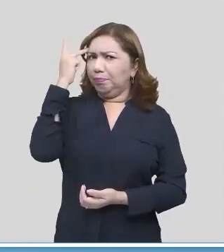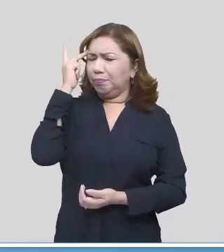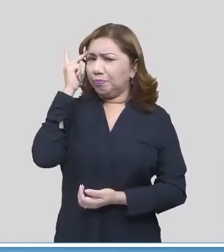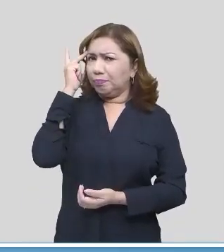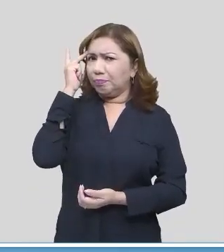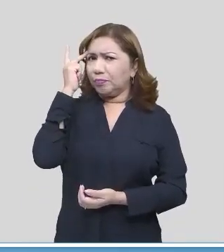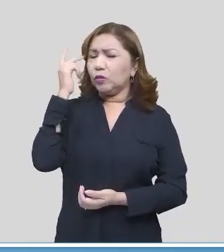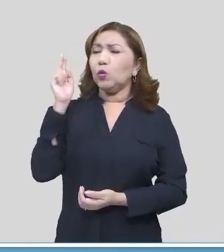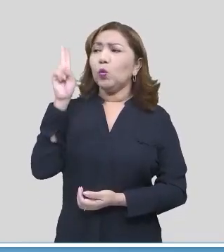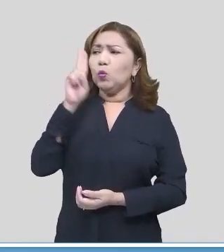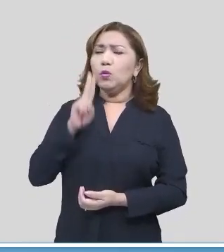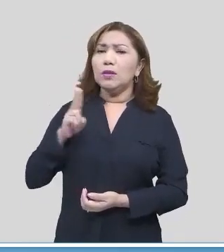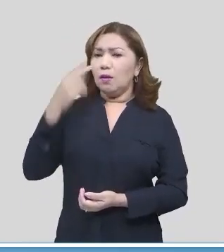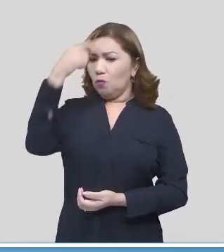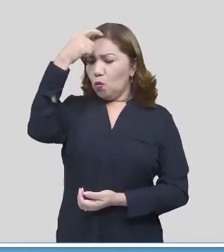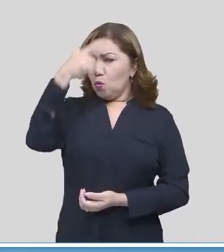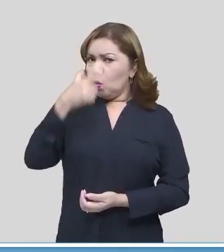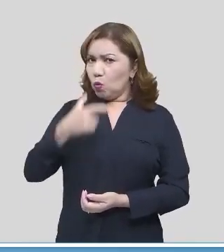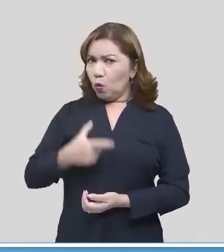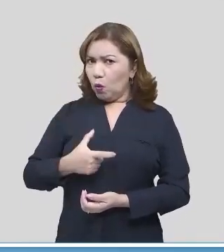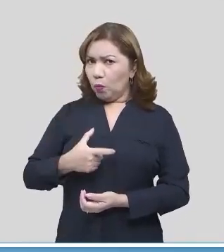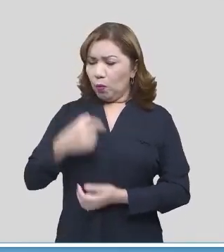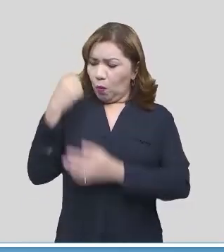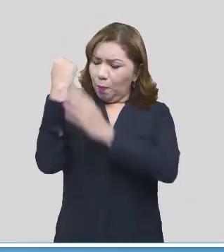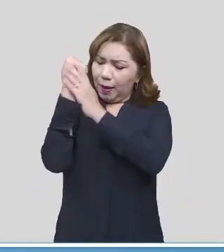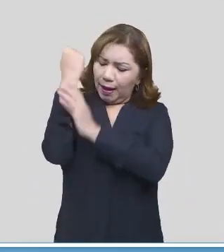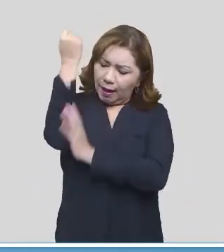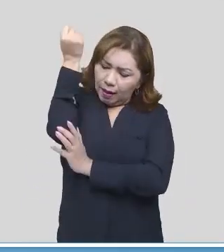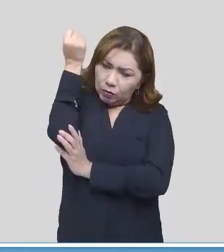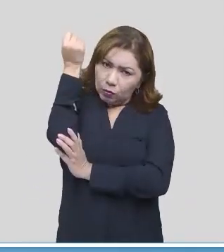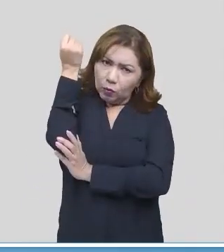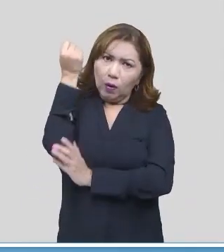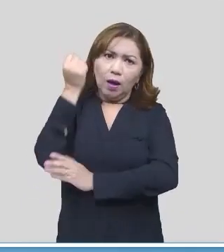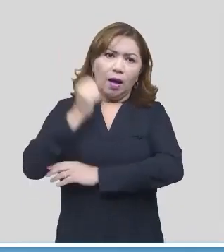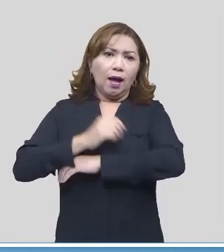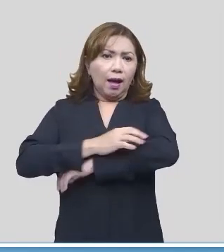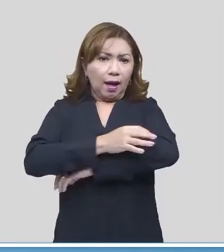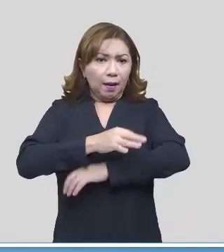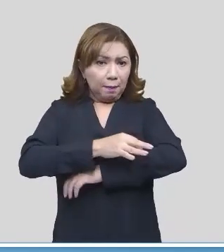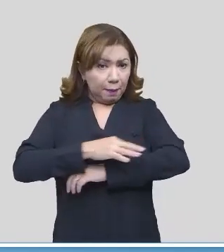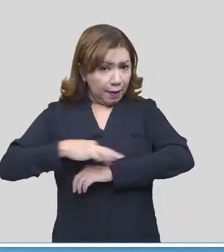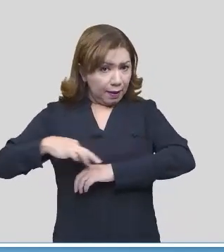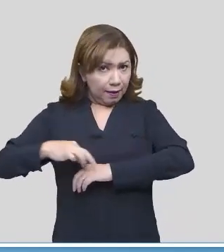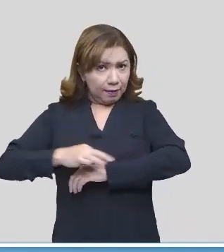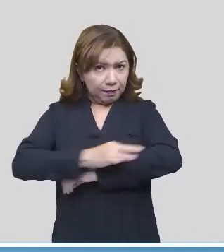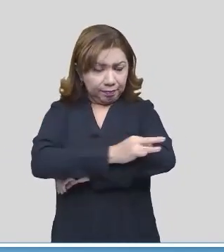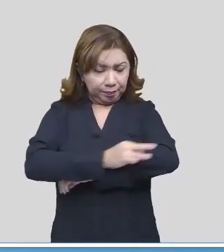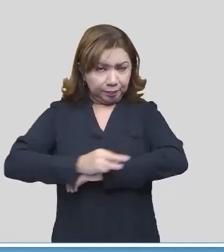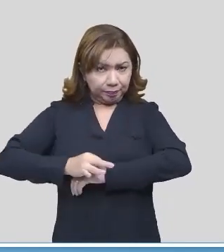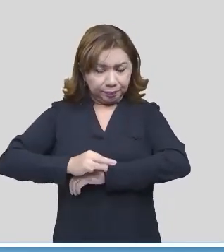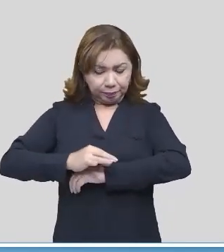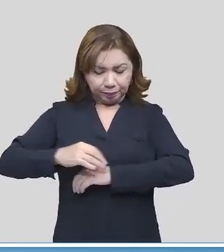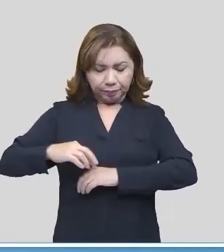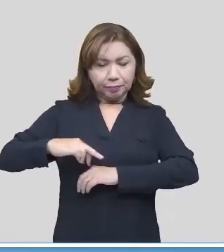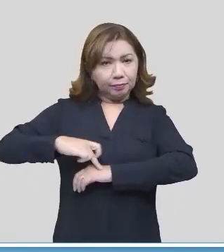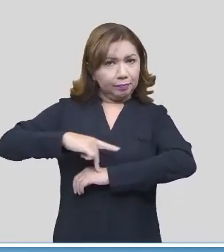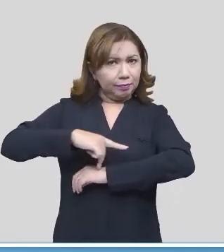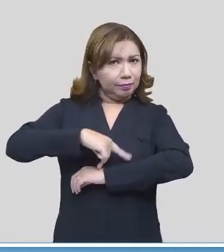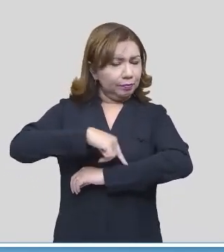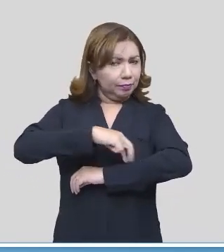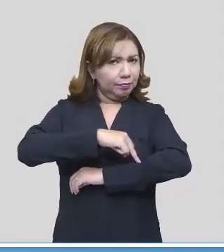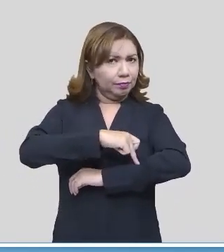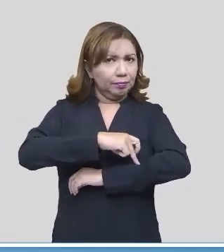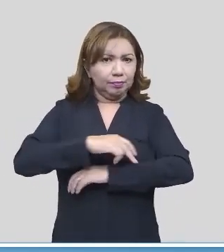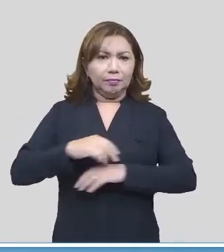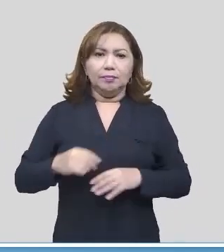corpo para medir braços, perna, polegada, o pé, mas não era padronizado, não